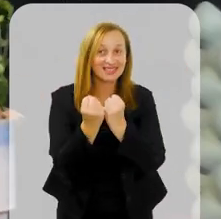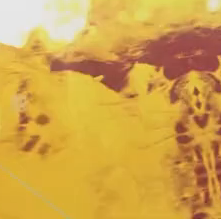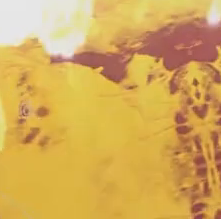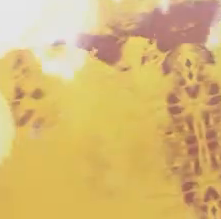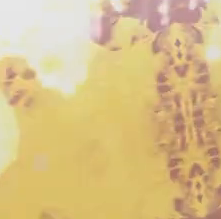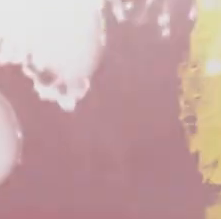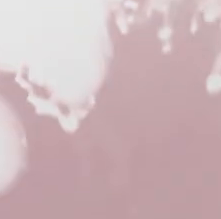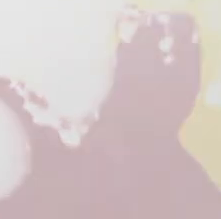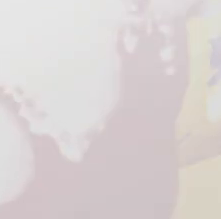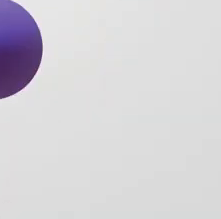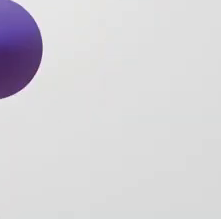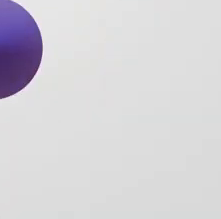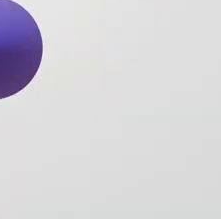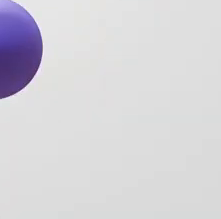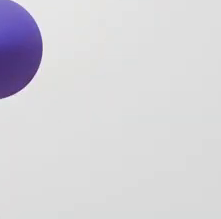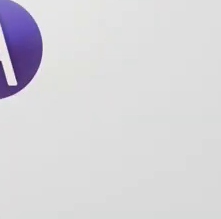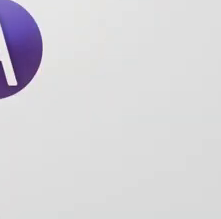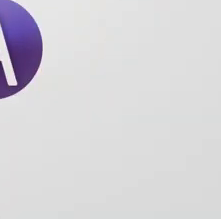Arena.